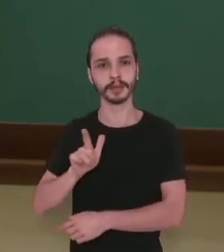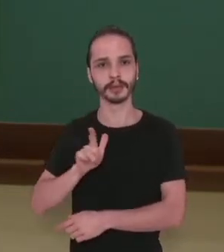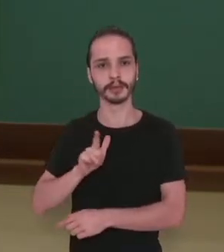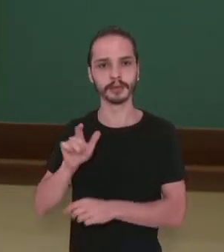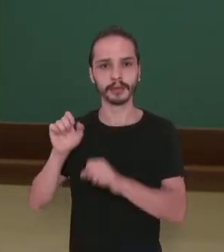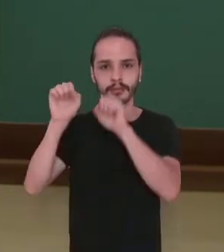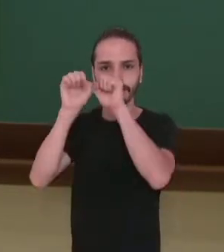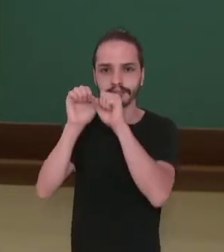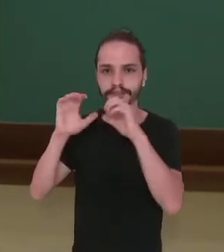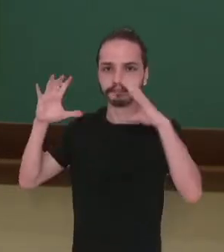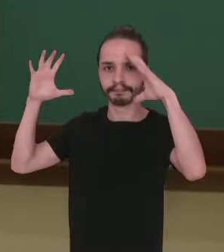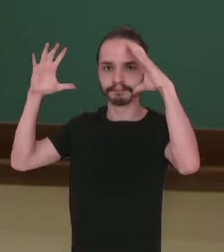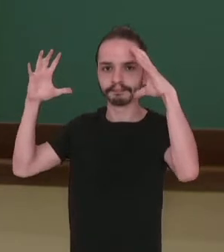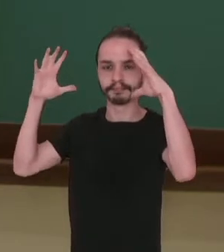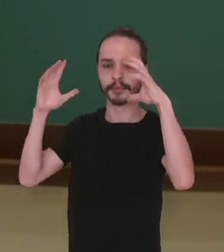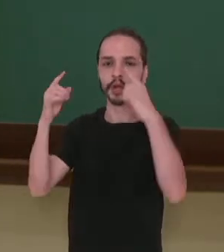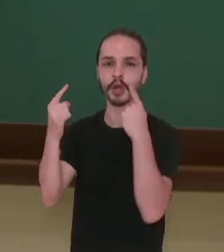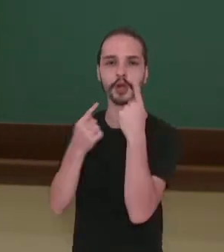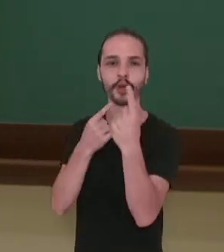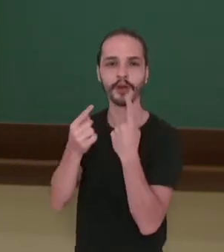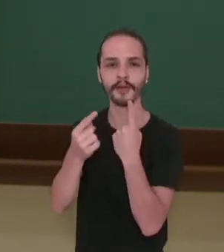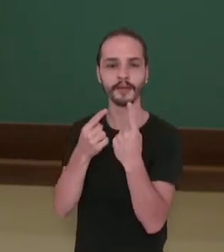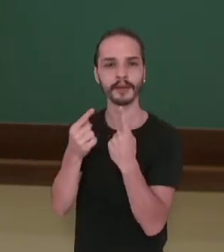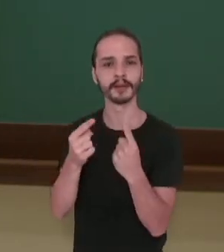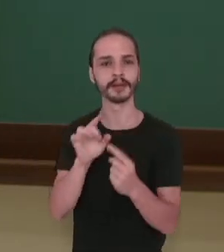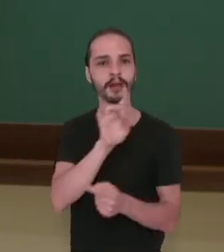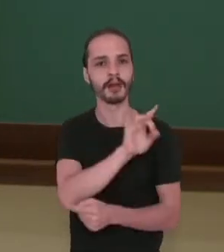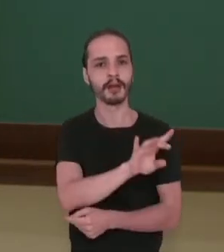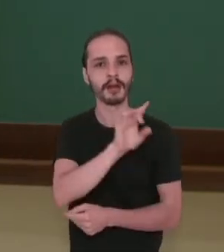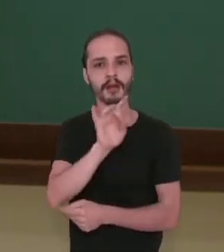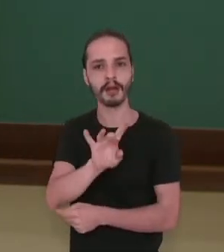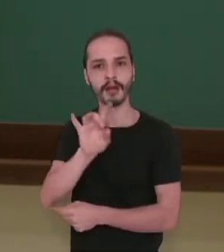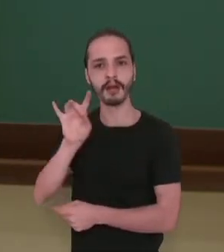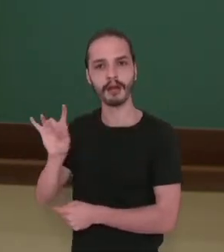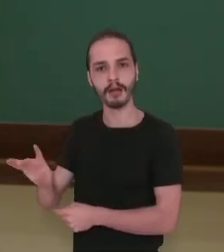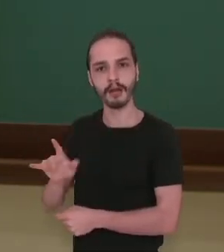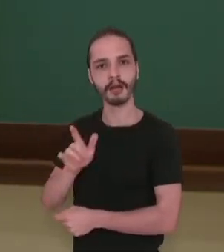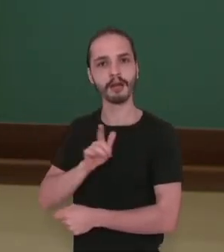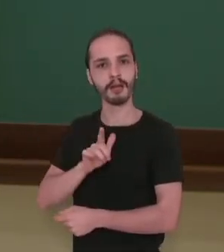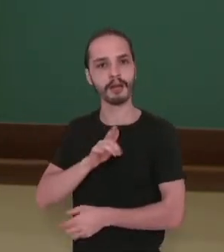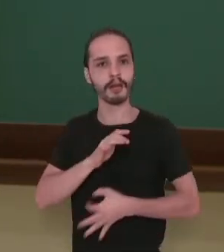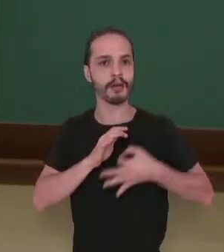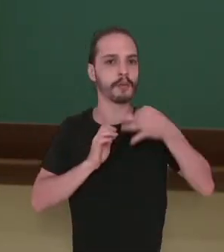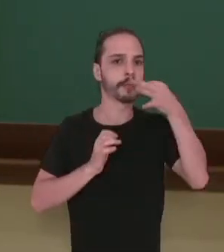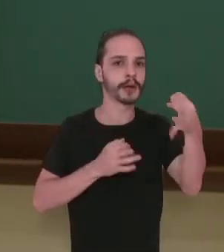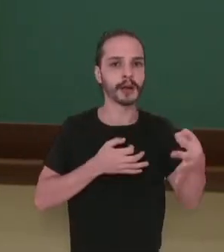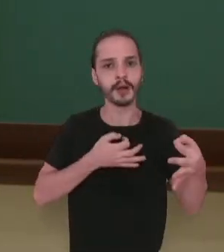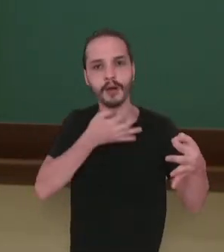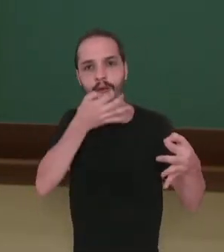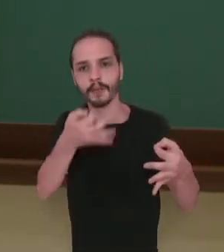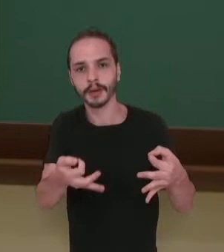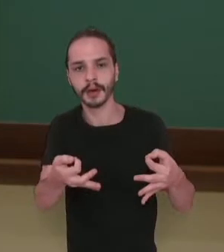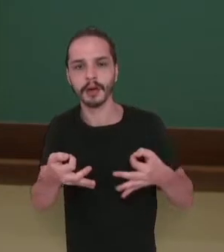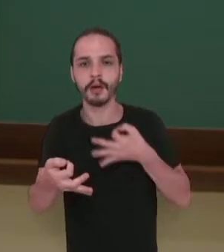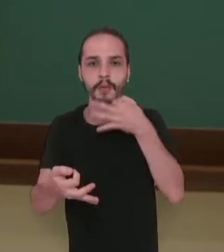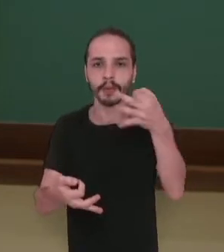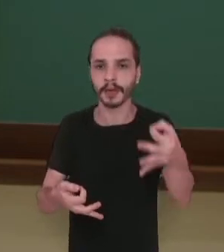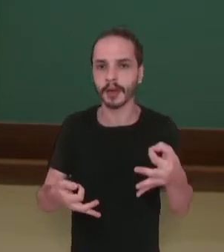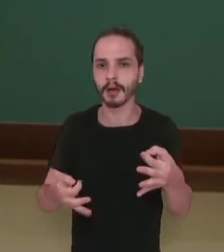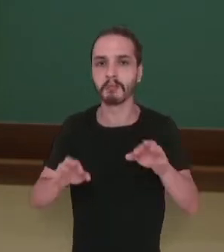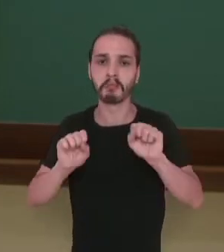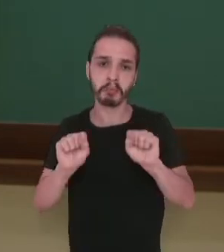diálogo, expressando ali que cada um dos interlocutores estão emitindo uma opinião e que às vezes as